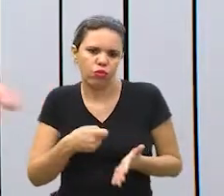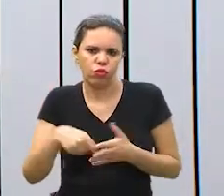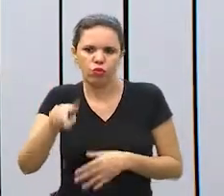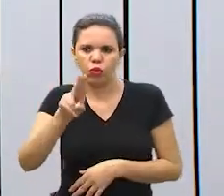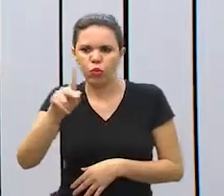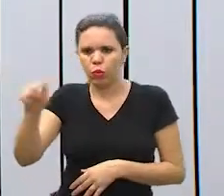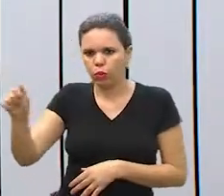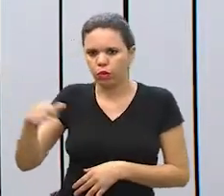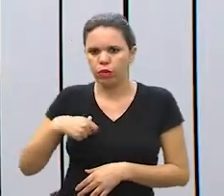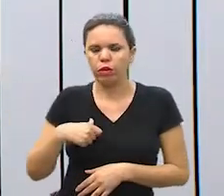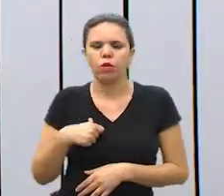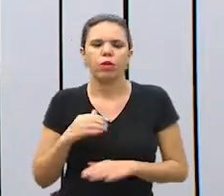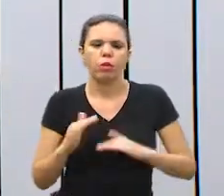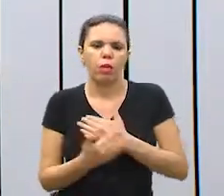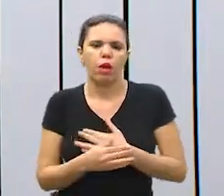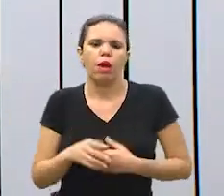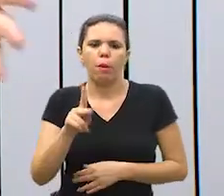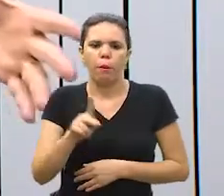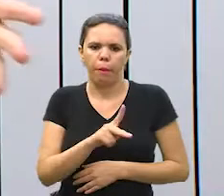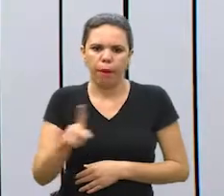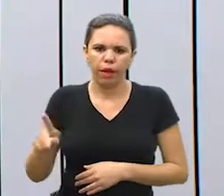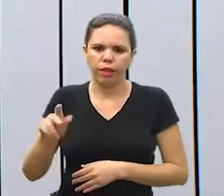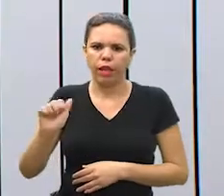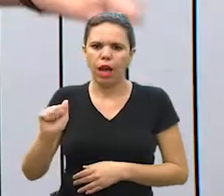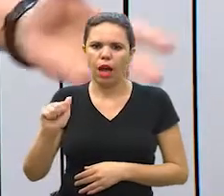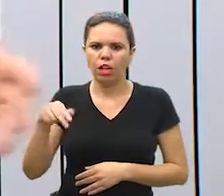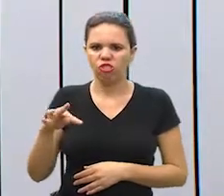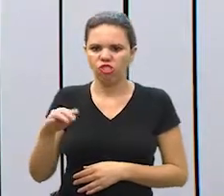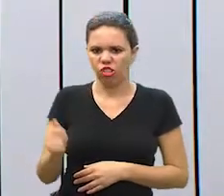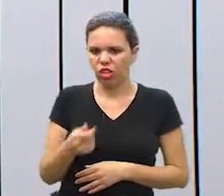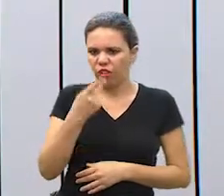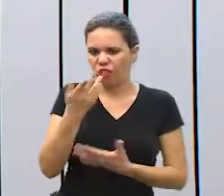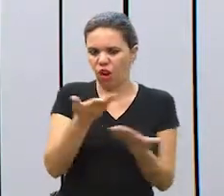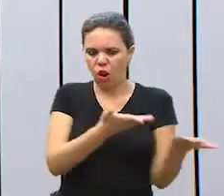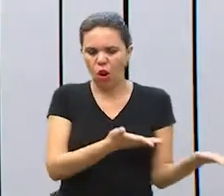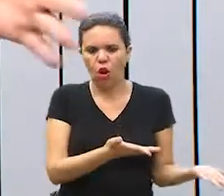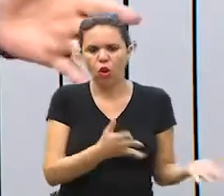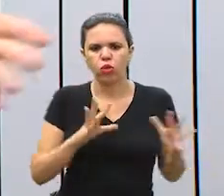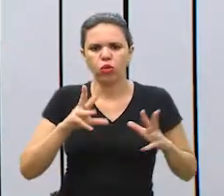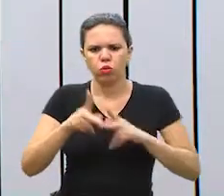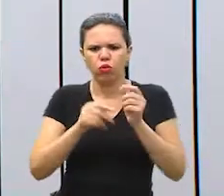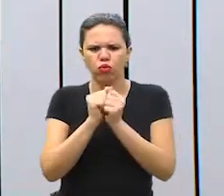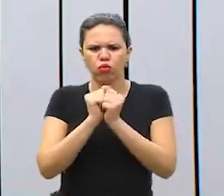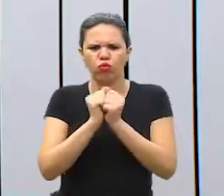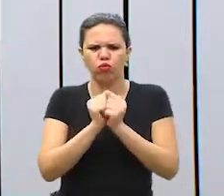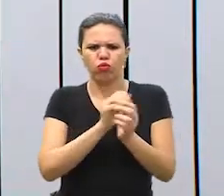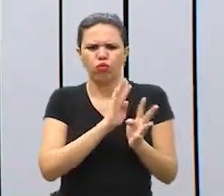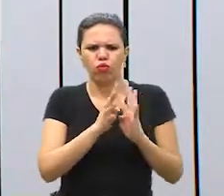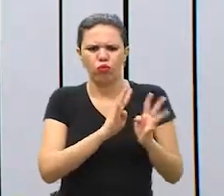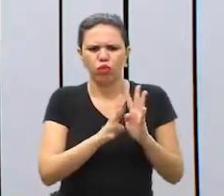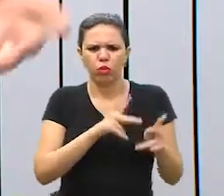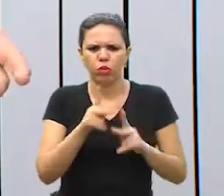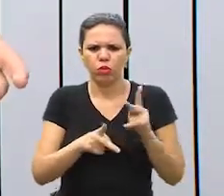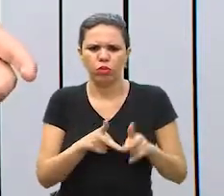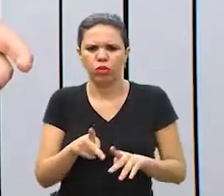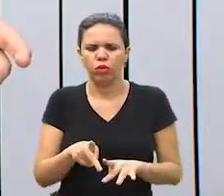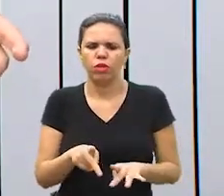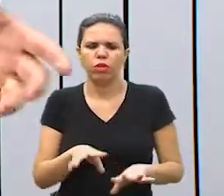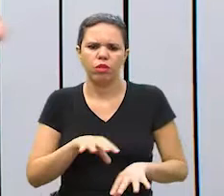na UPA da Vila Padre Anchieta, eu vejo lá, a doutora Carmen disse isso, é todo mundo junto, aquele que